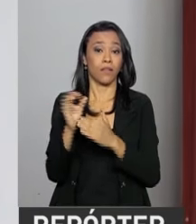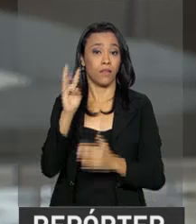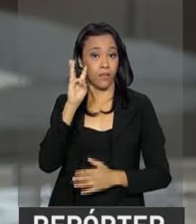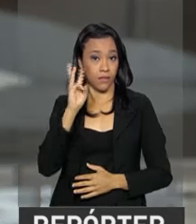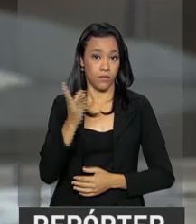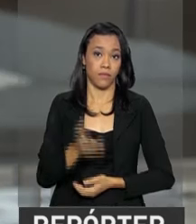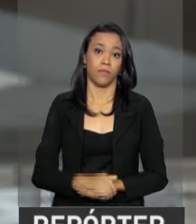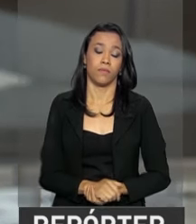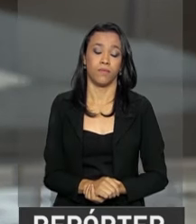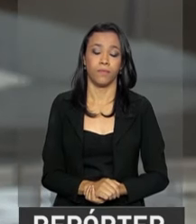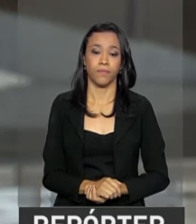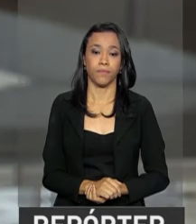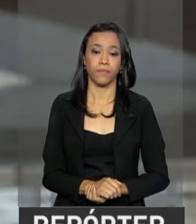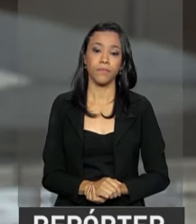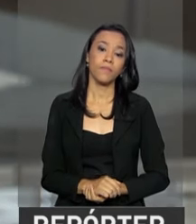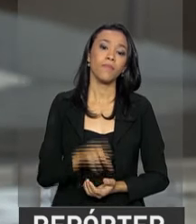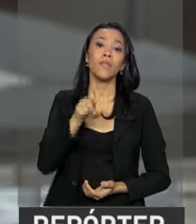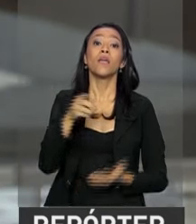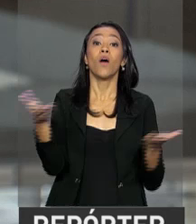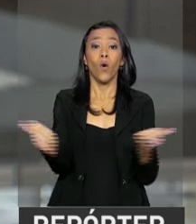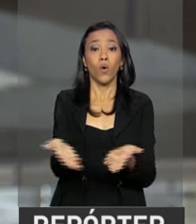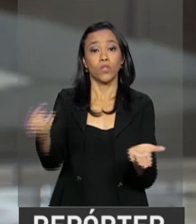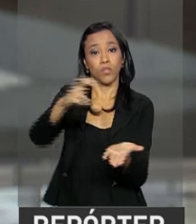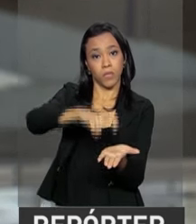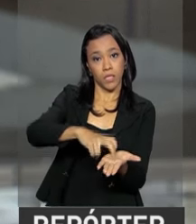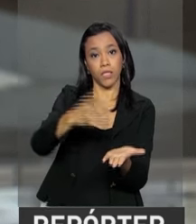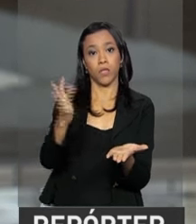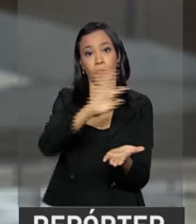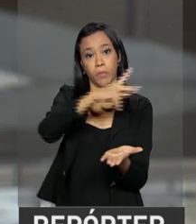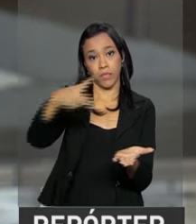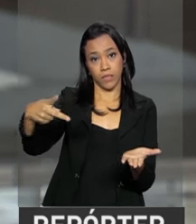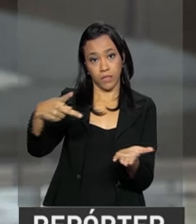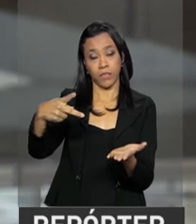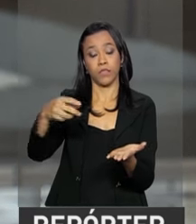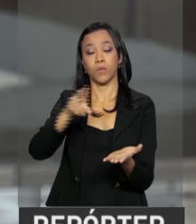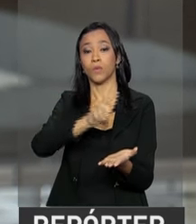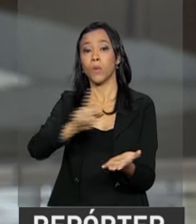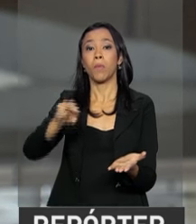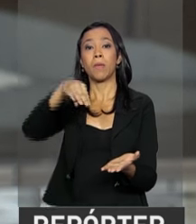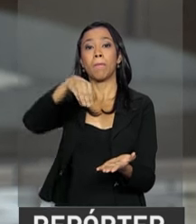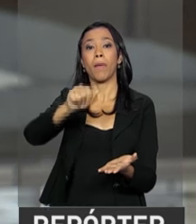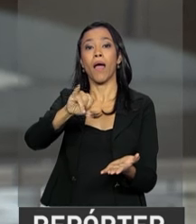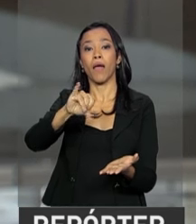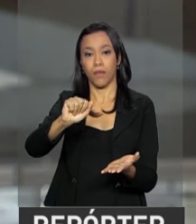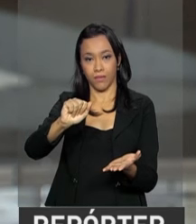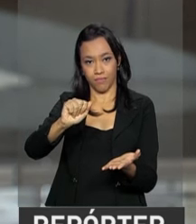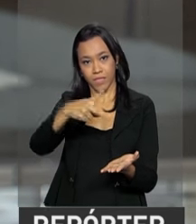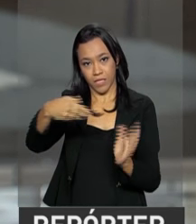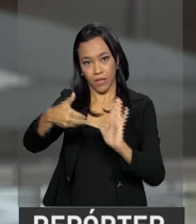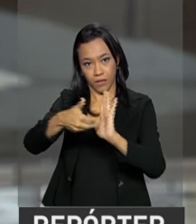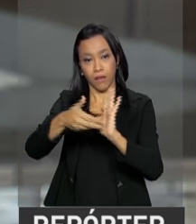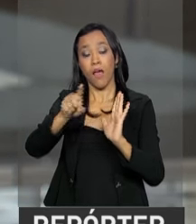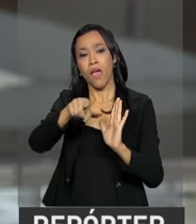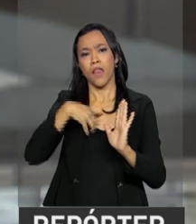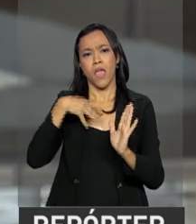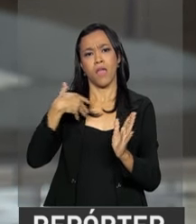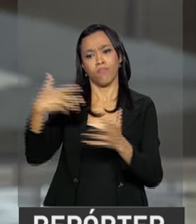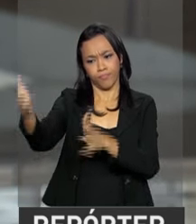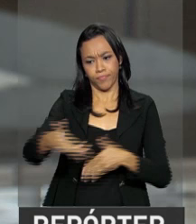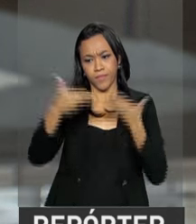terça-feira. E Leandro, hoje pela manhã o presidente interino Rodrigo Maia teve agenda aqui no Palácio do Planalto, ele